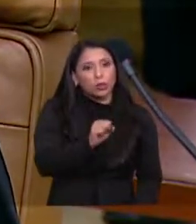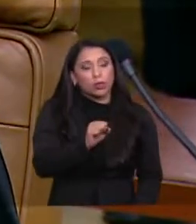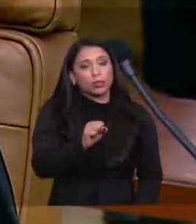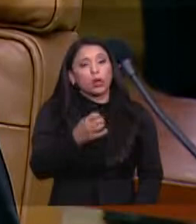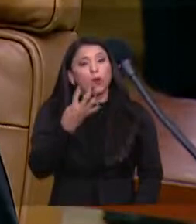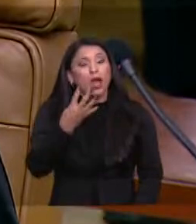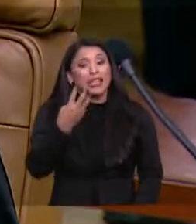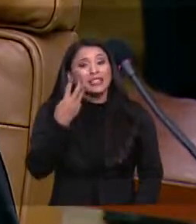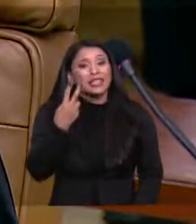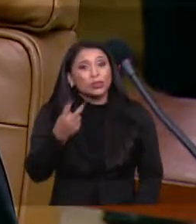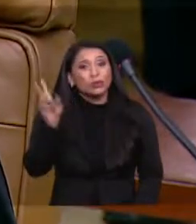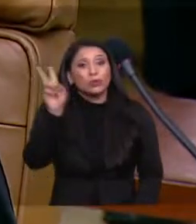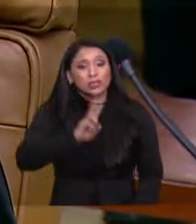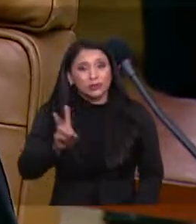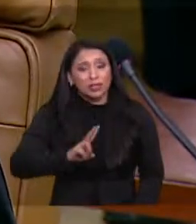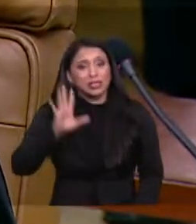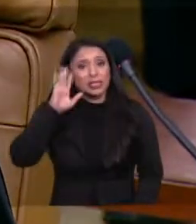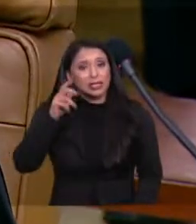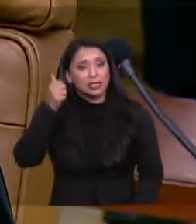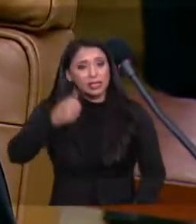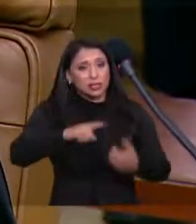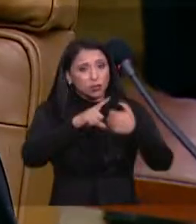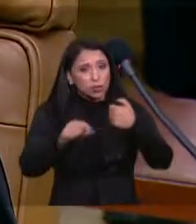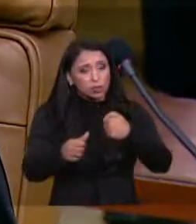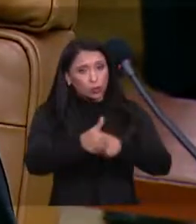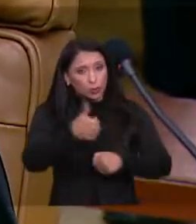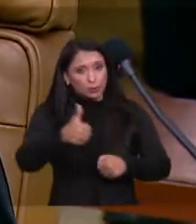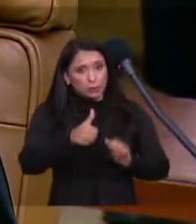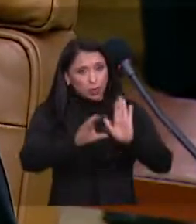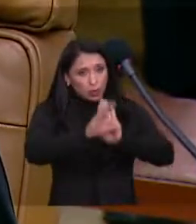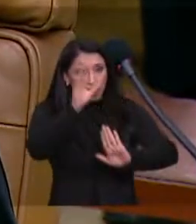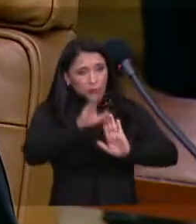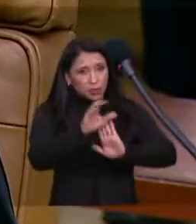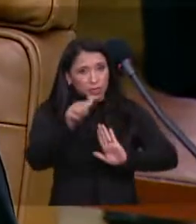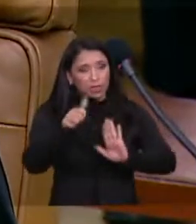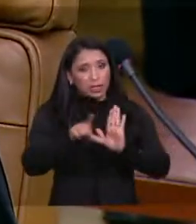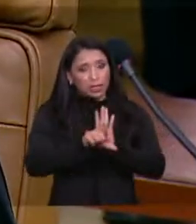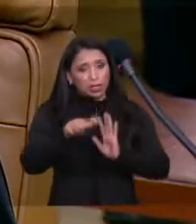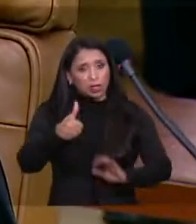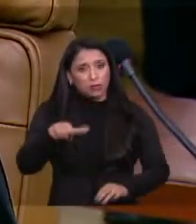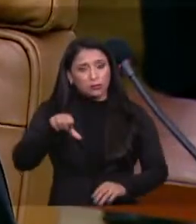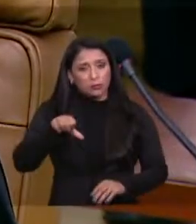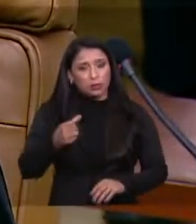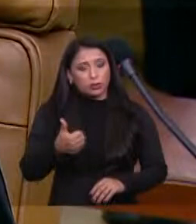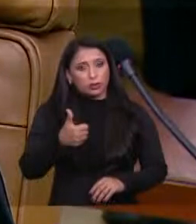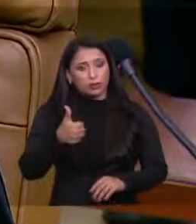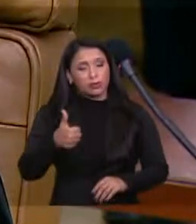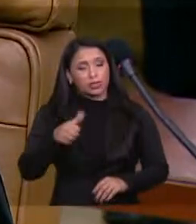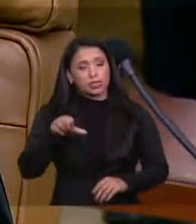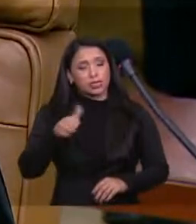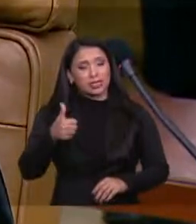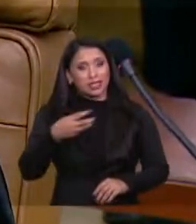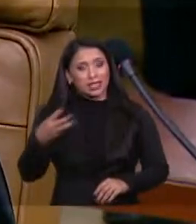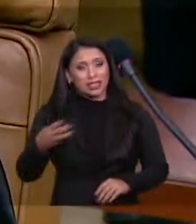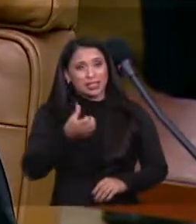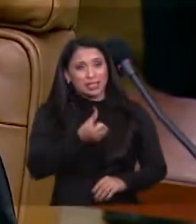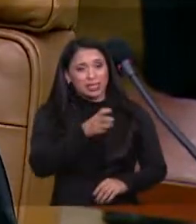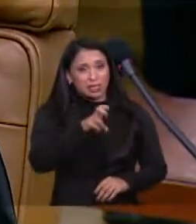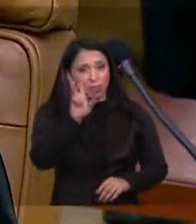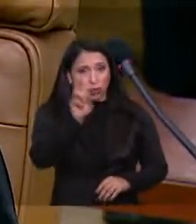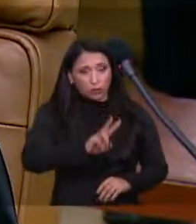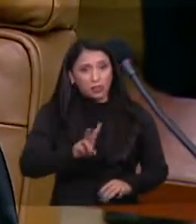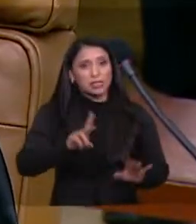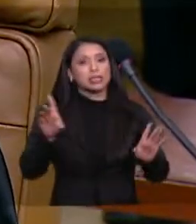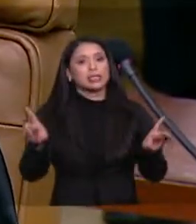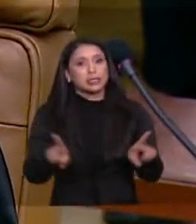42 vezes nas sanções do artigo 1º Cap da Lei 9.613 por 65 vezes bem